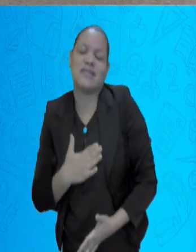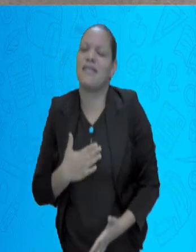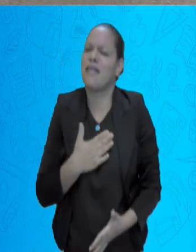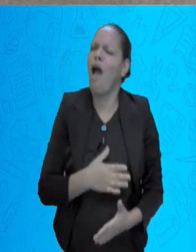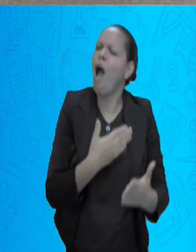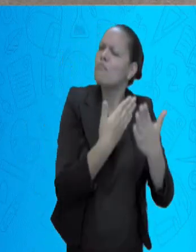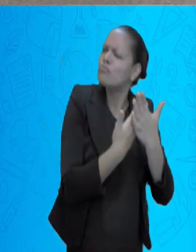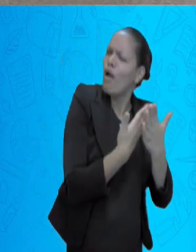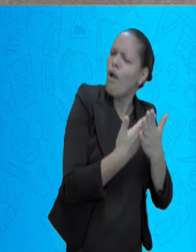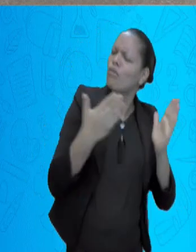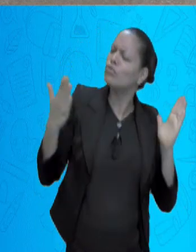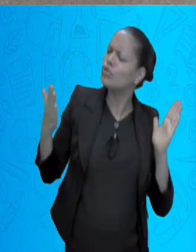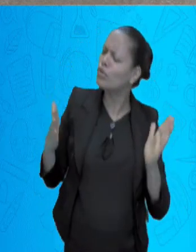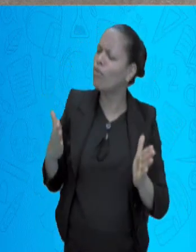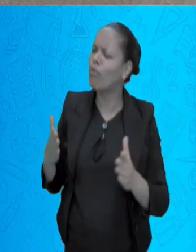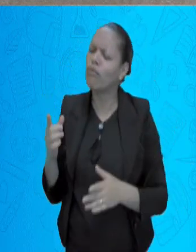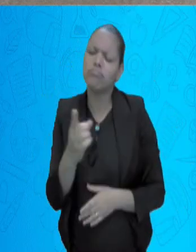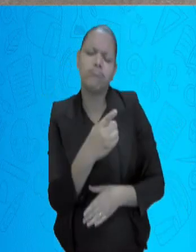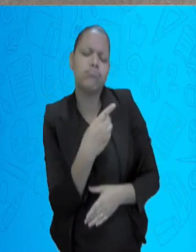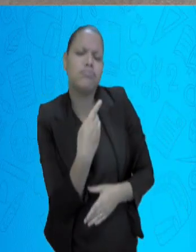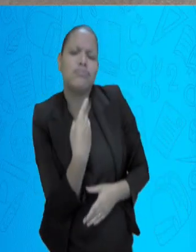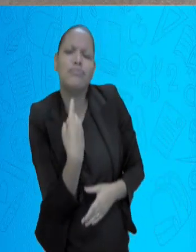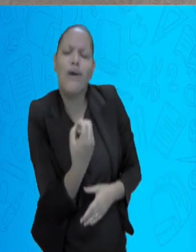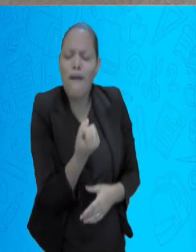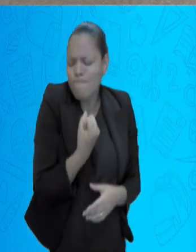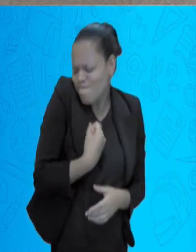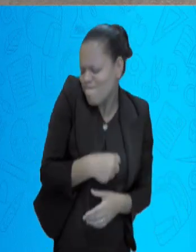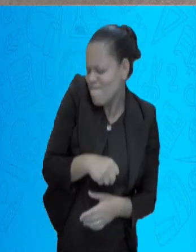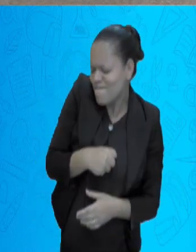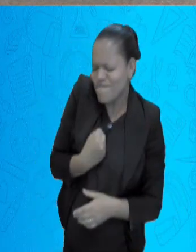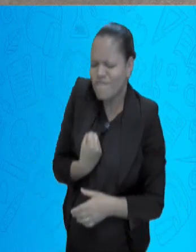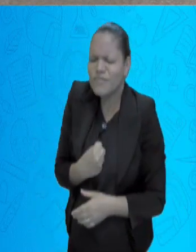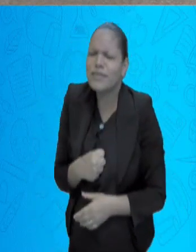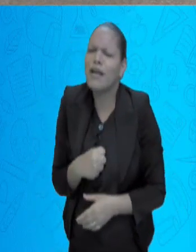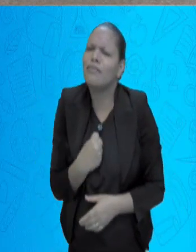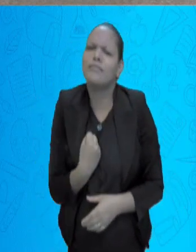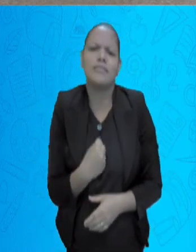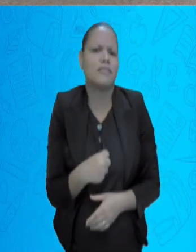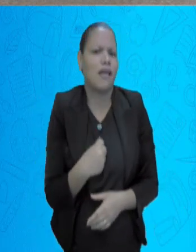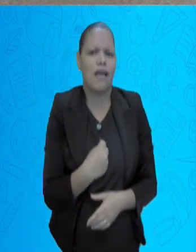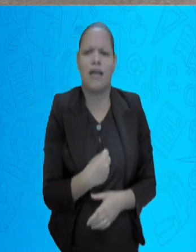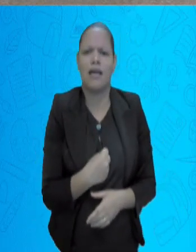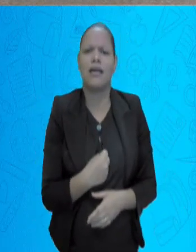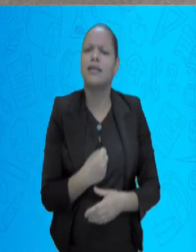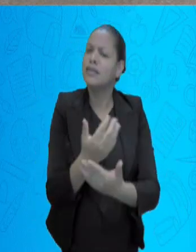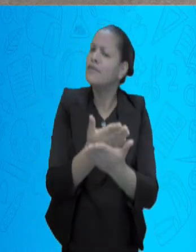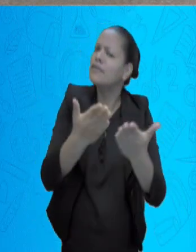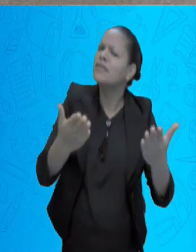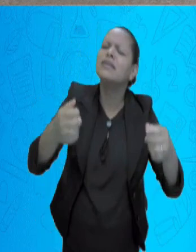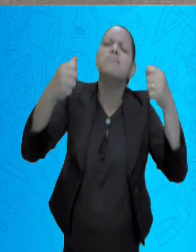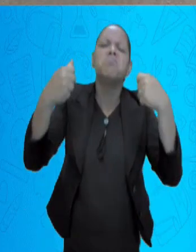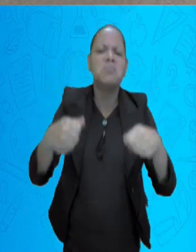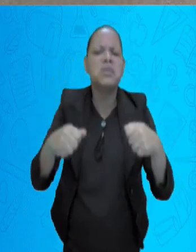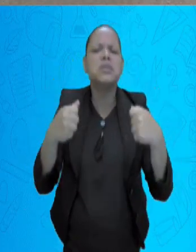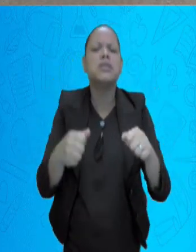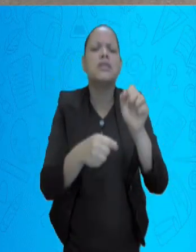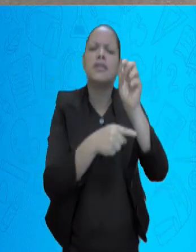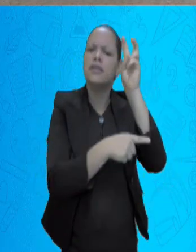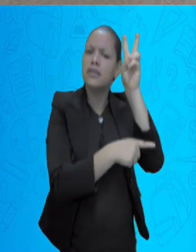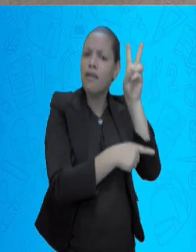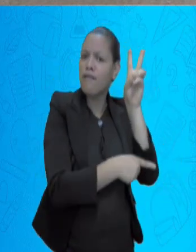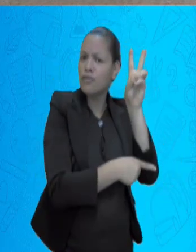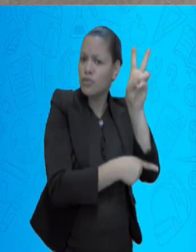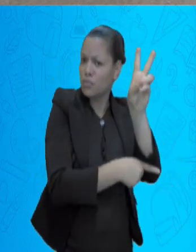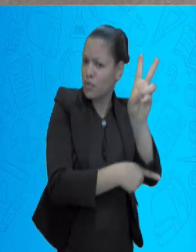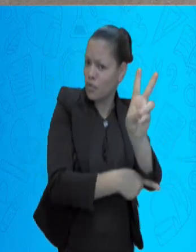muitas saudades, que vocês possam se proteger, se guardar desse vírus, manter sempre as